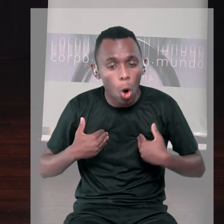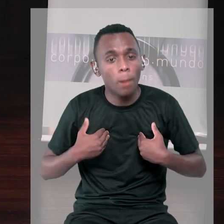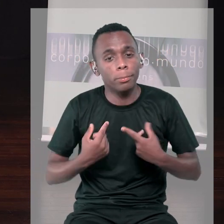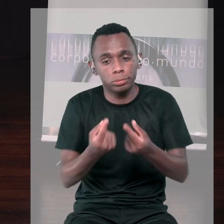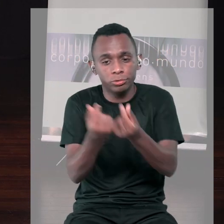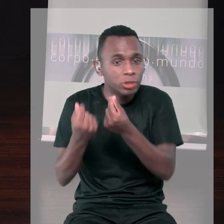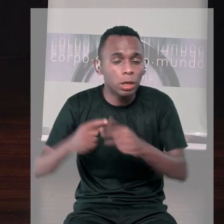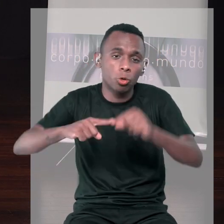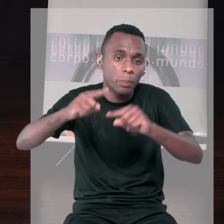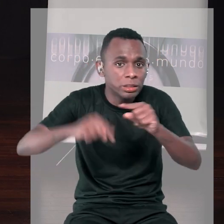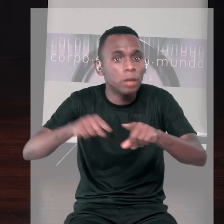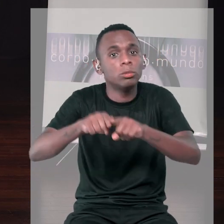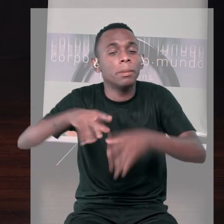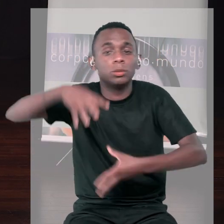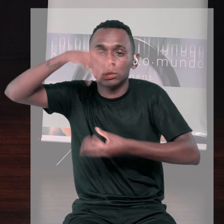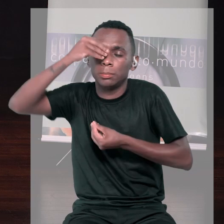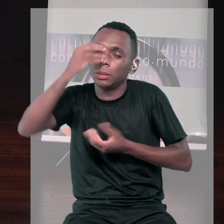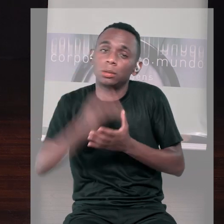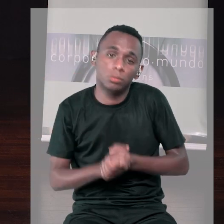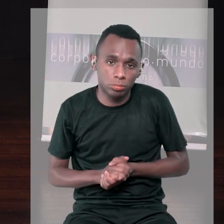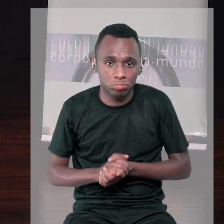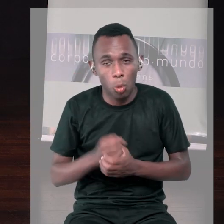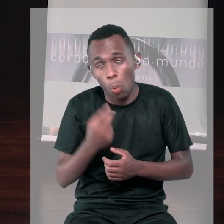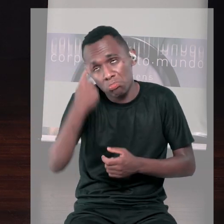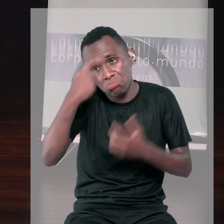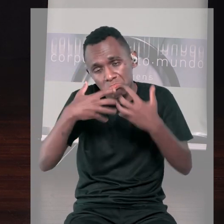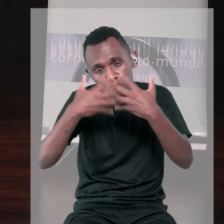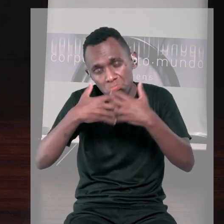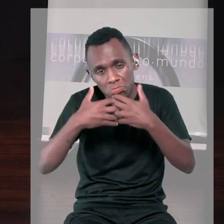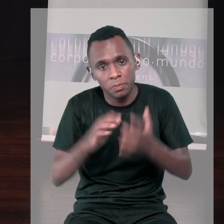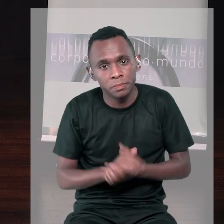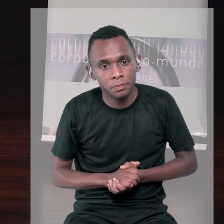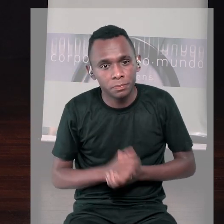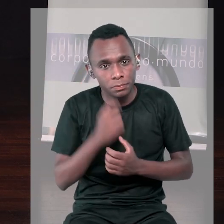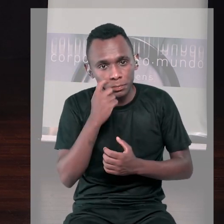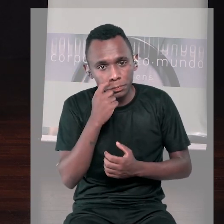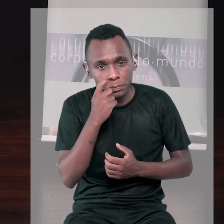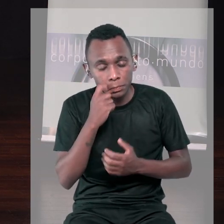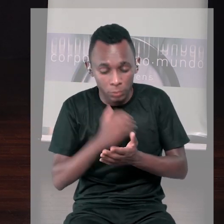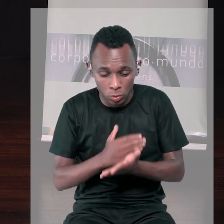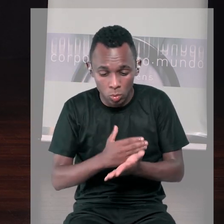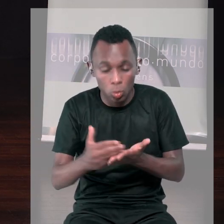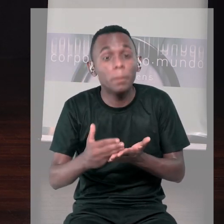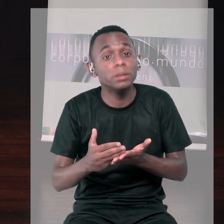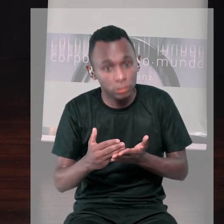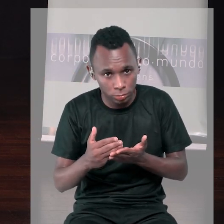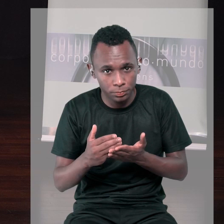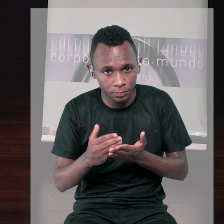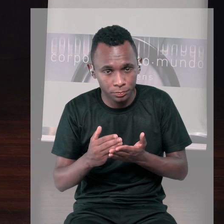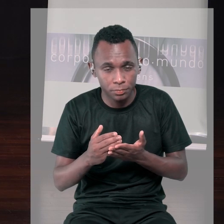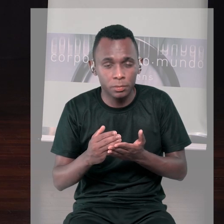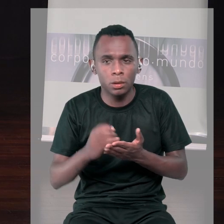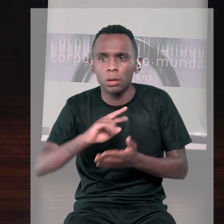espírito. Ou mentes, se preferir. Então, um fio condutor. Não se trata de